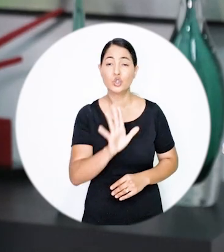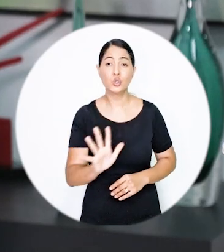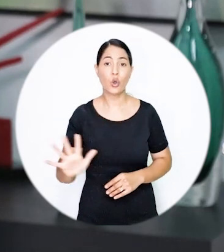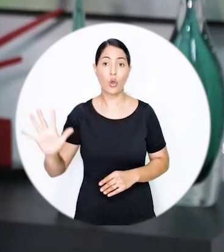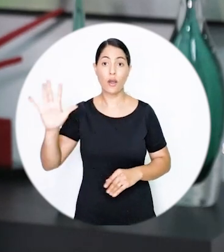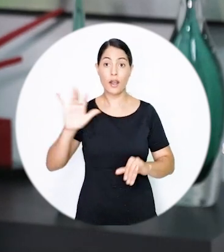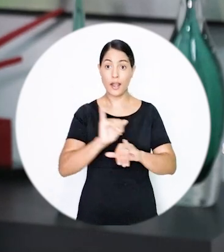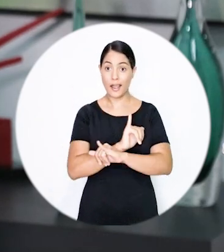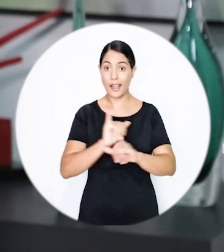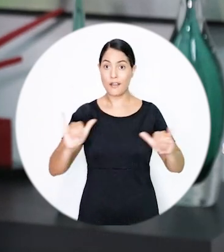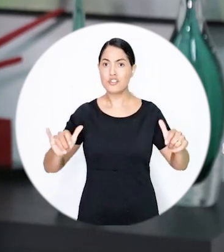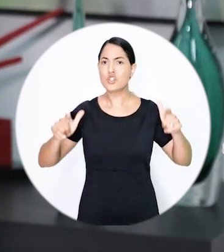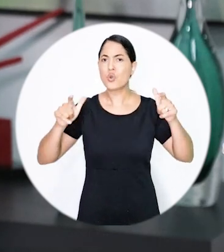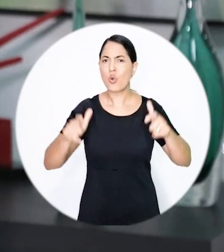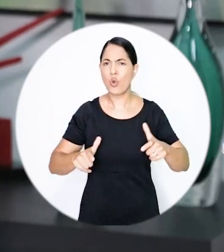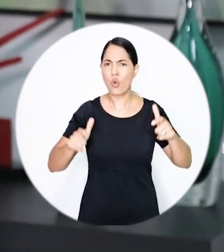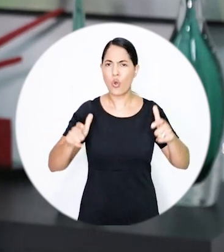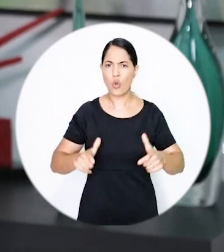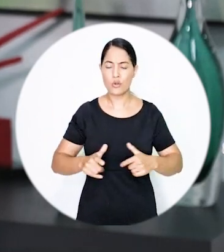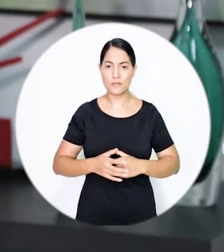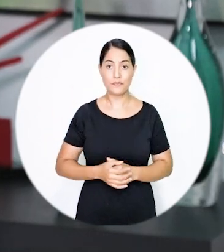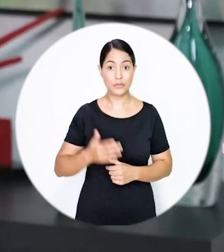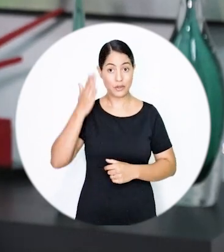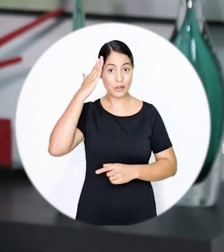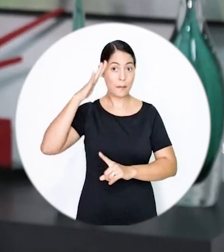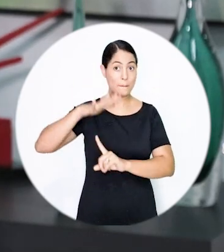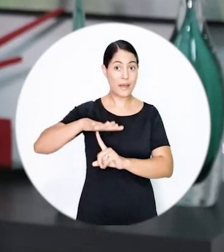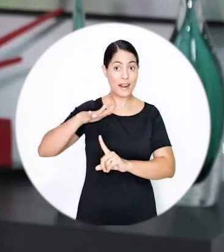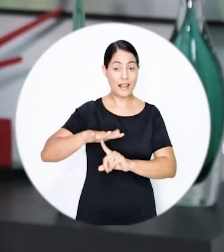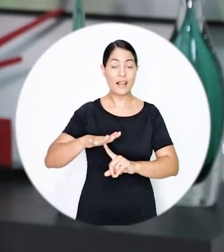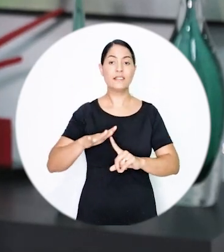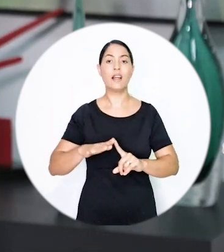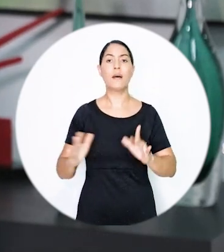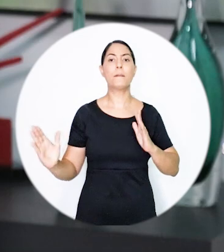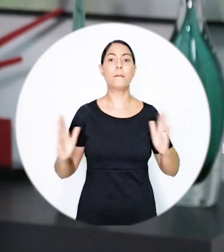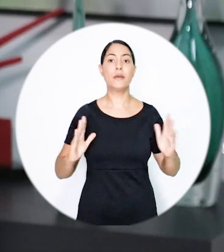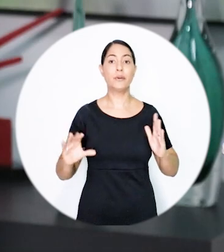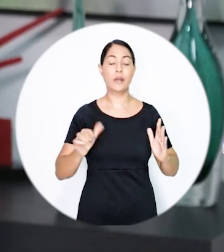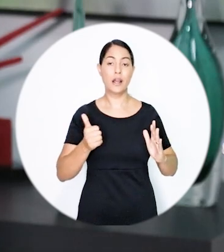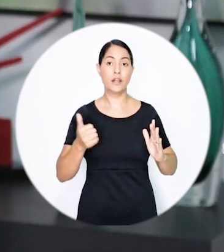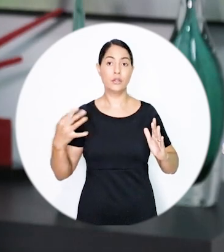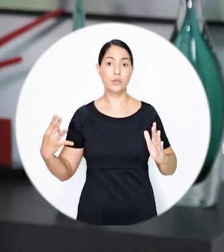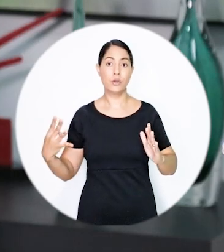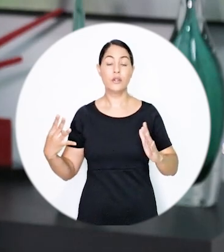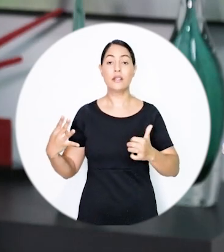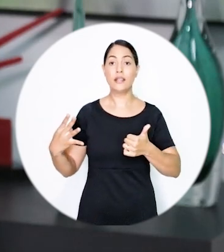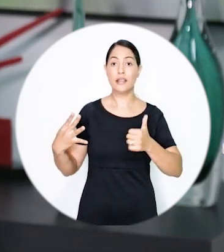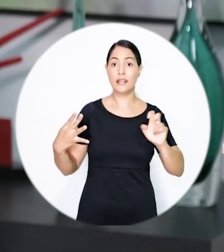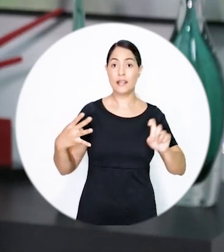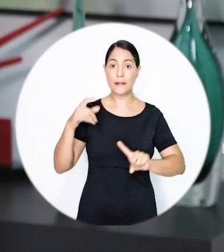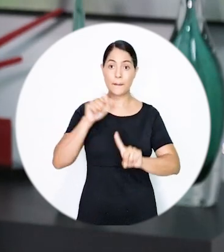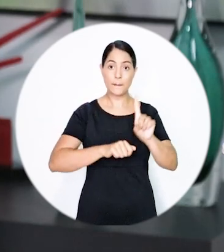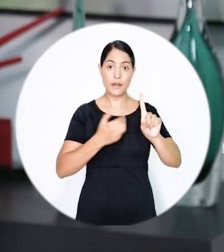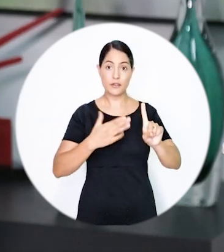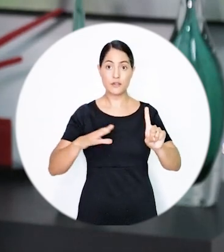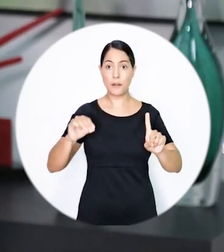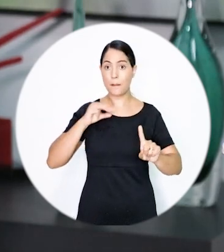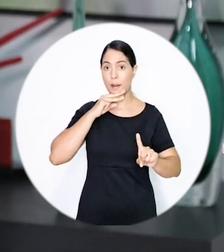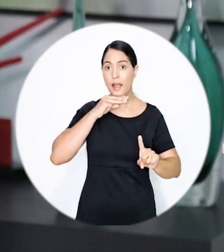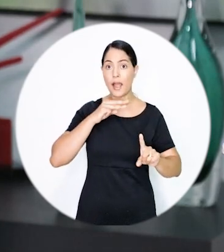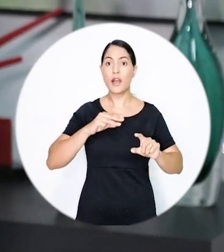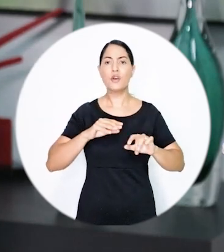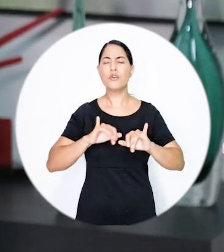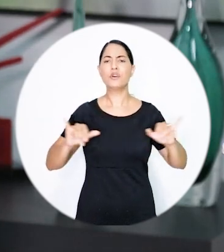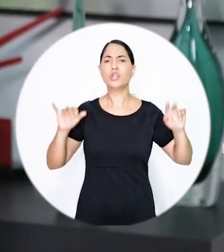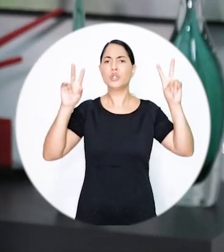Advogadas de todo o país. Vai acontecer em Curitiba, entre os dias 14 e 15 de março, a 4ª Conferência Nacional da Mulher Advogada.